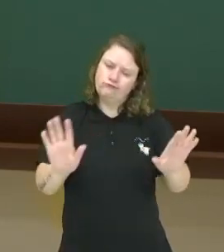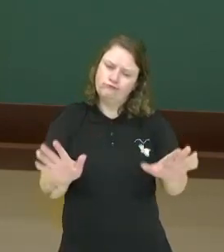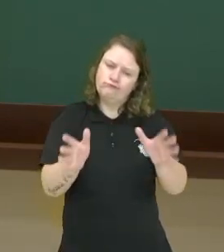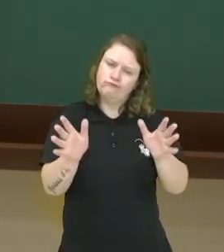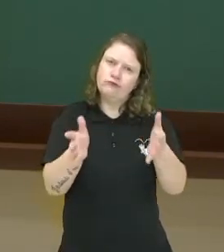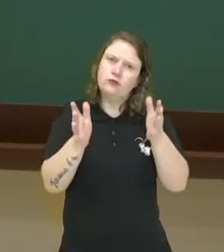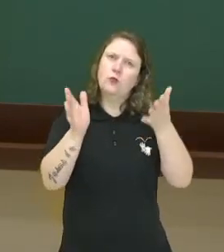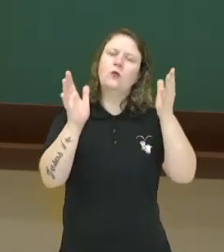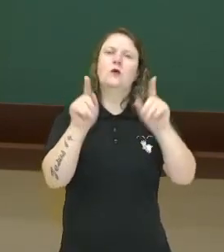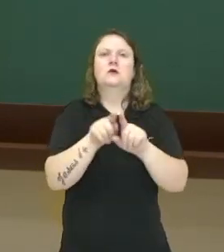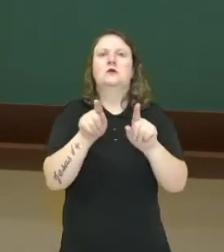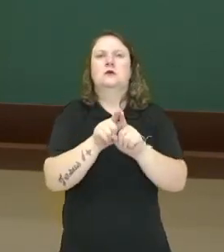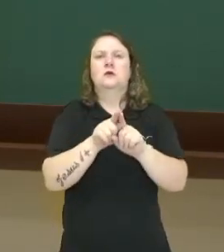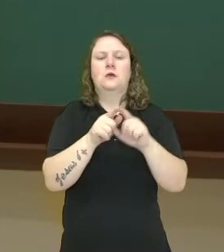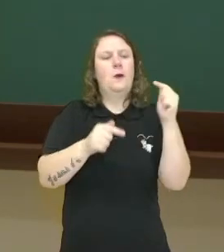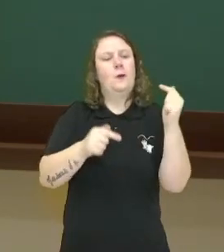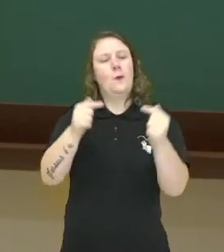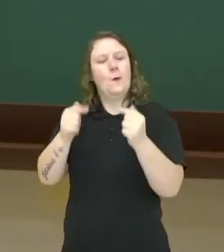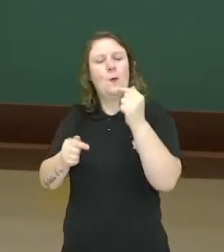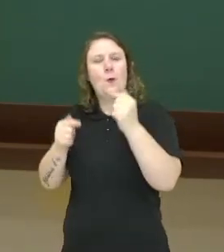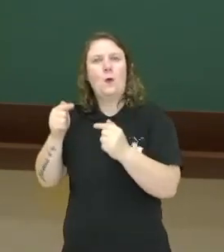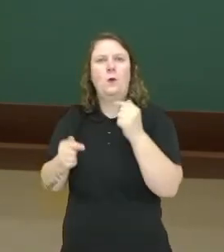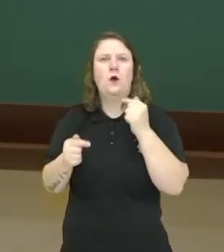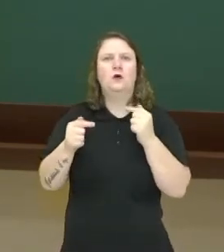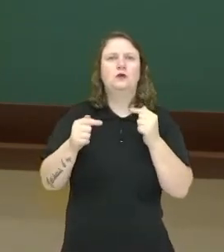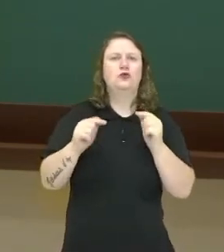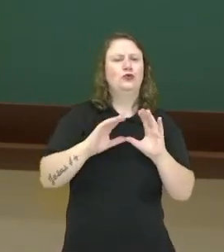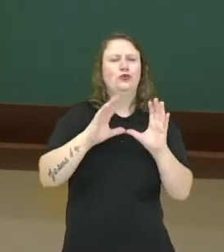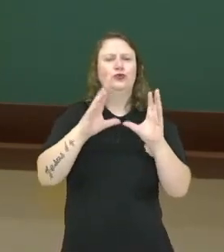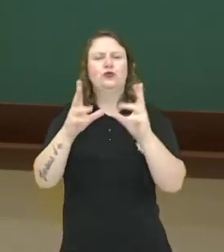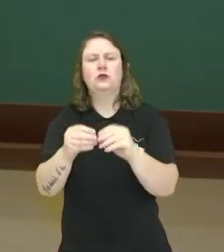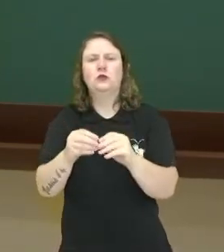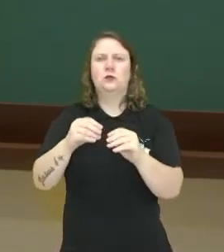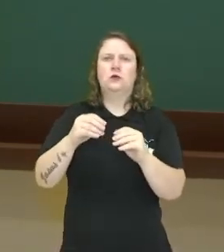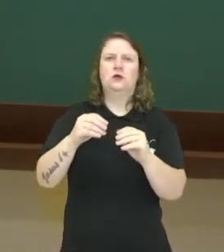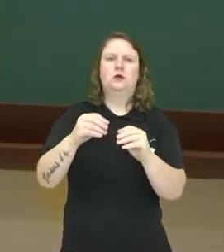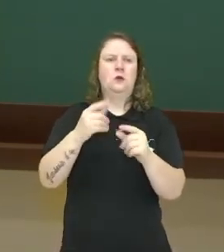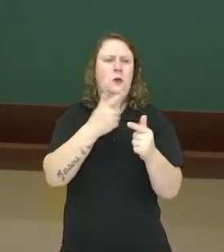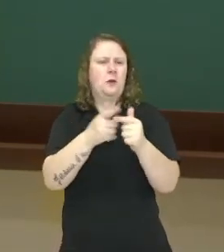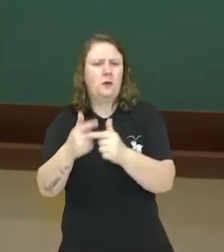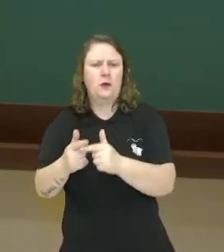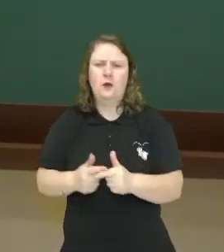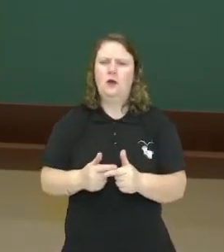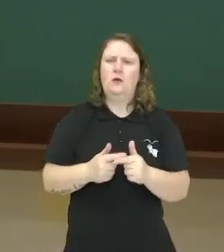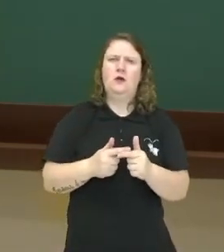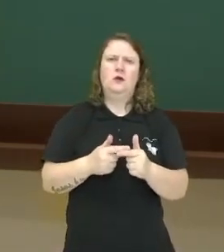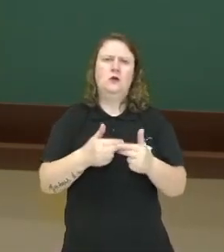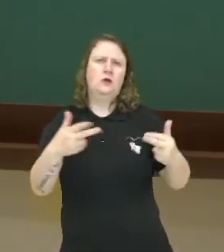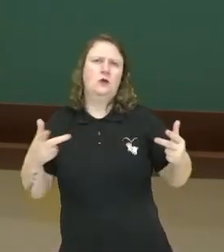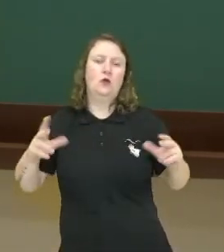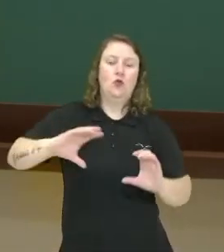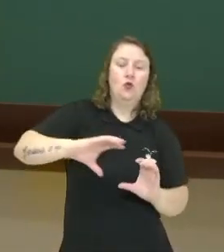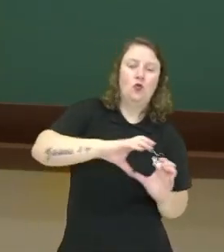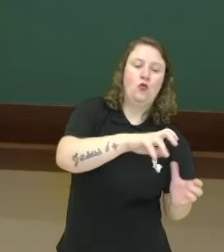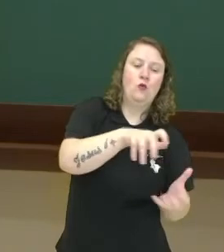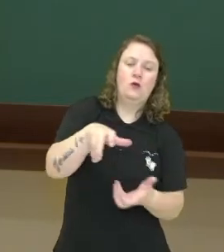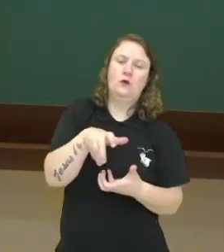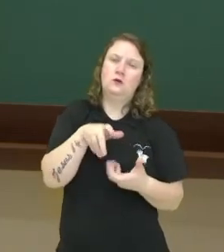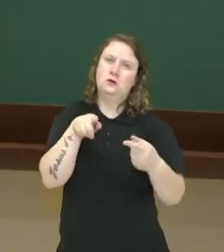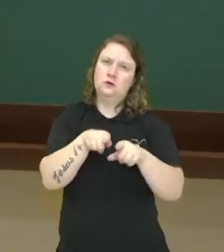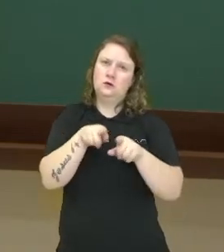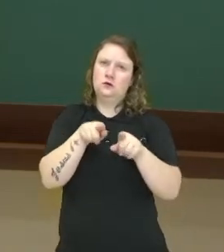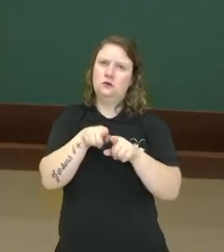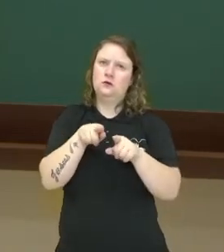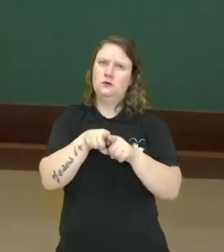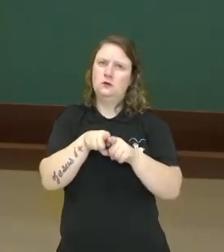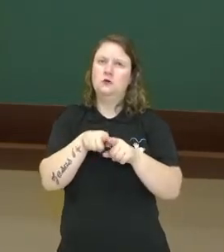de questões globais e das decisões de questões globais. Então é mais um fator importante para a gente entender por